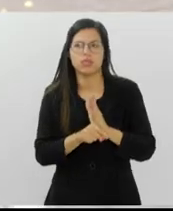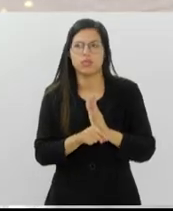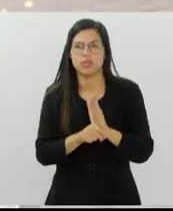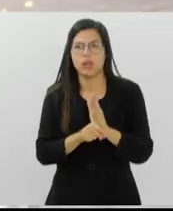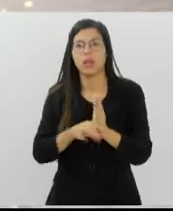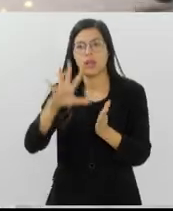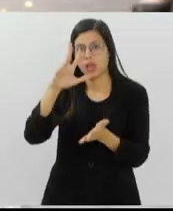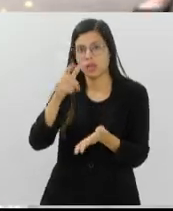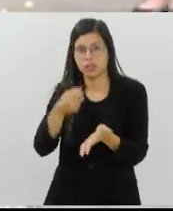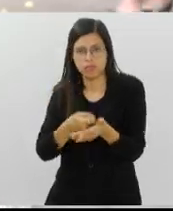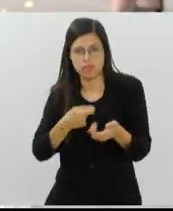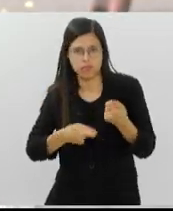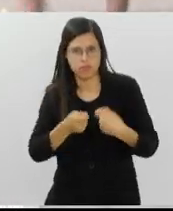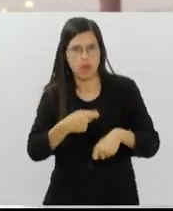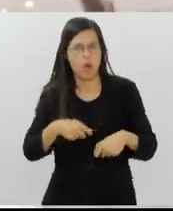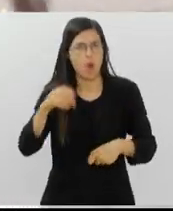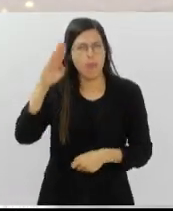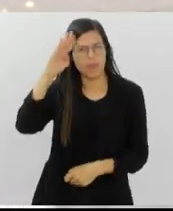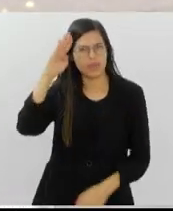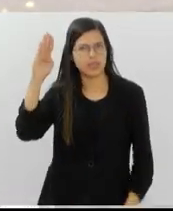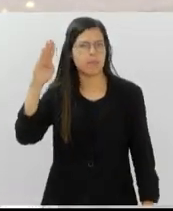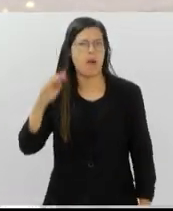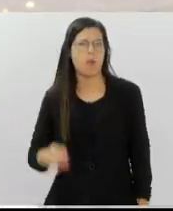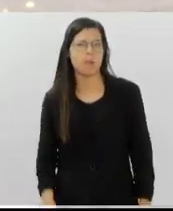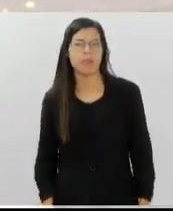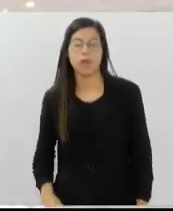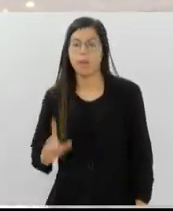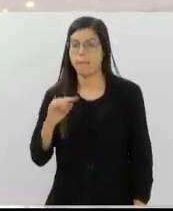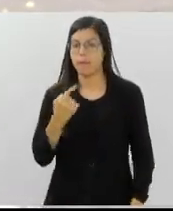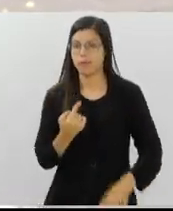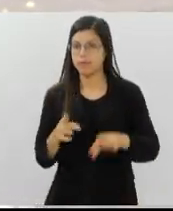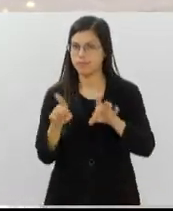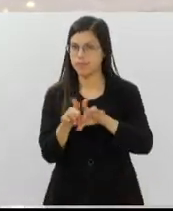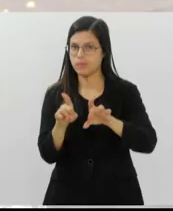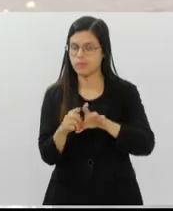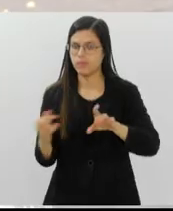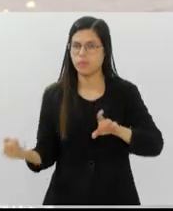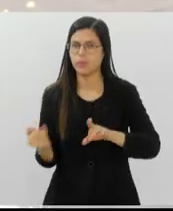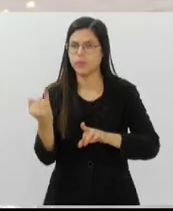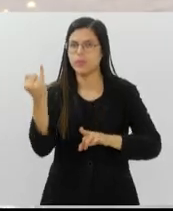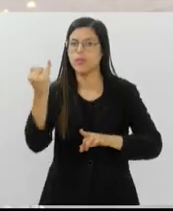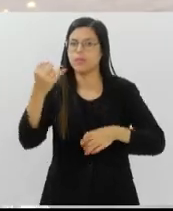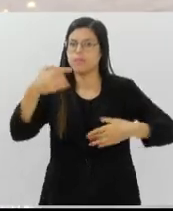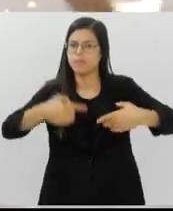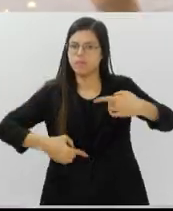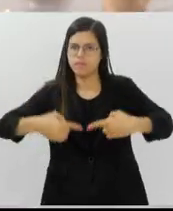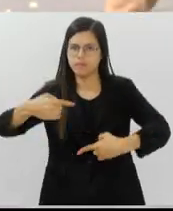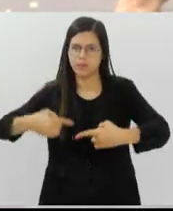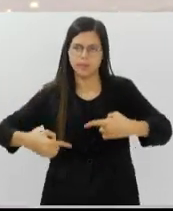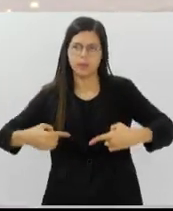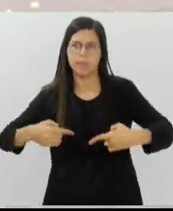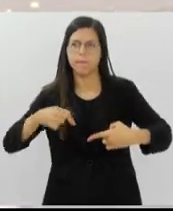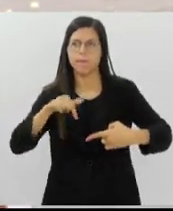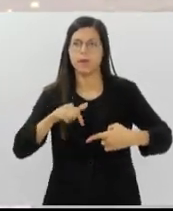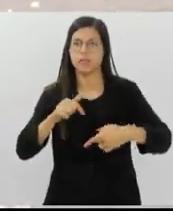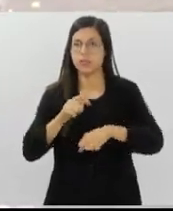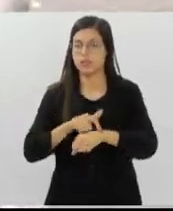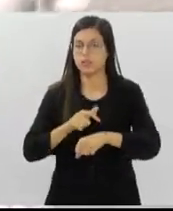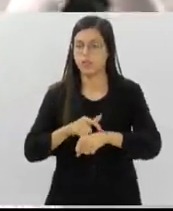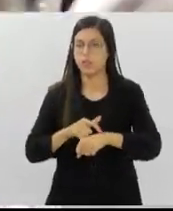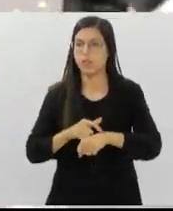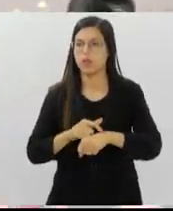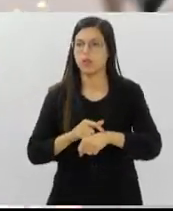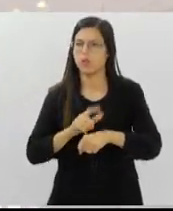dos principais pontos. E para nós também é muito importante o debate que está em curso nesse momento, não apenas